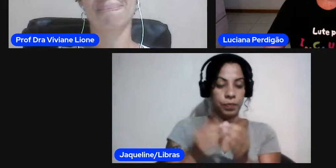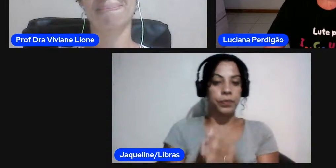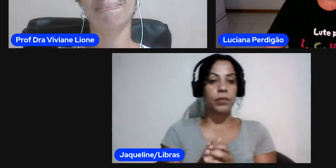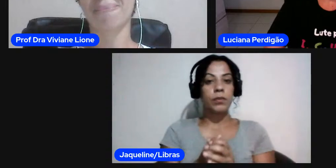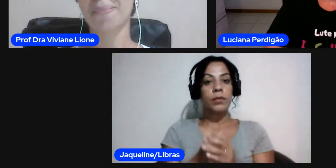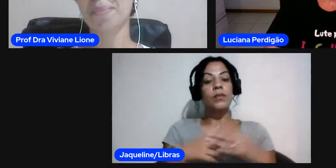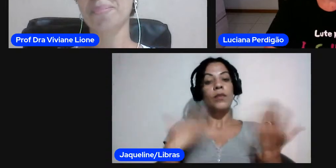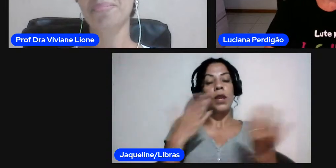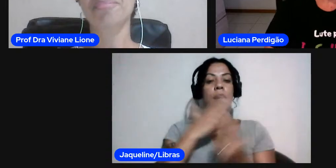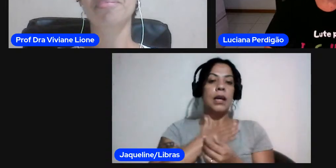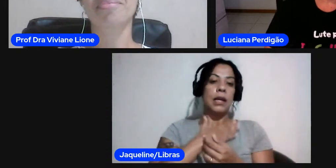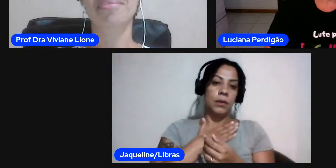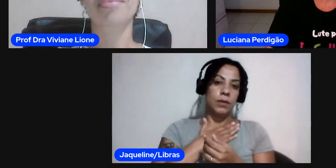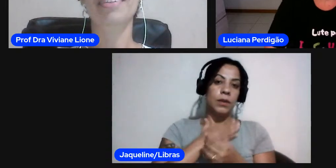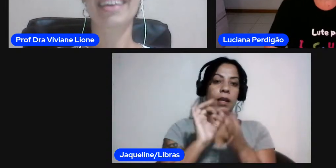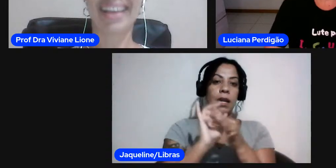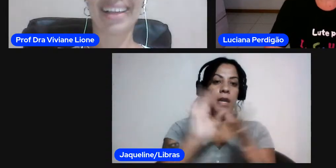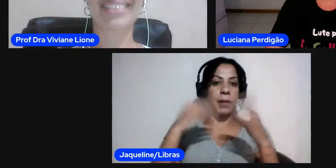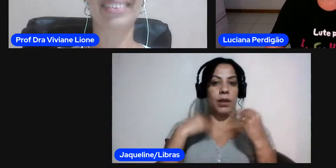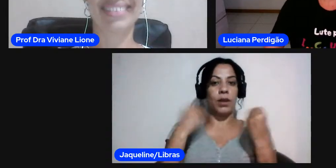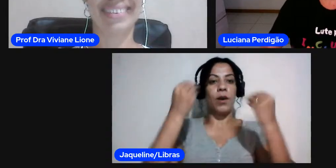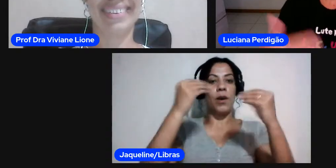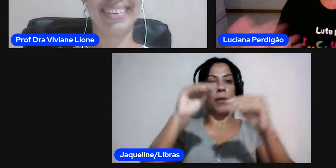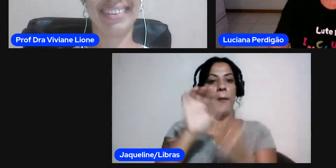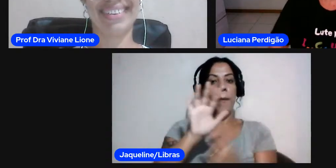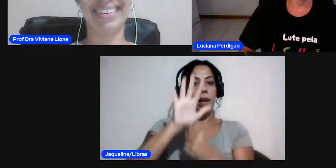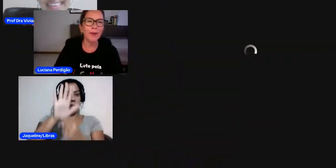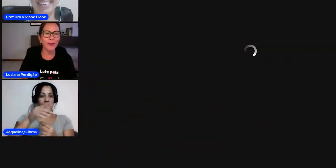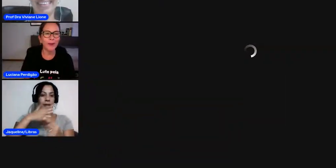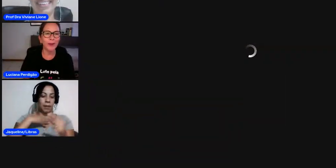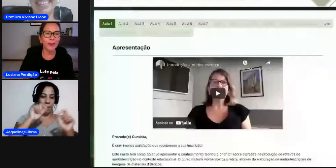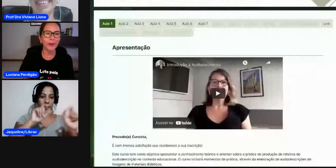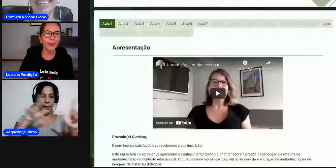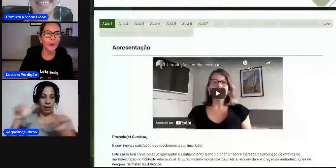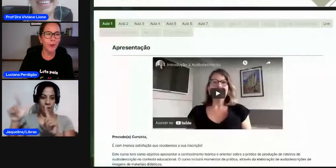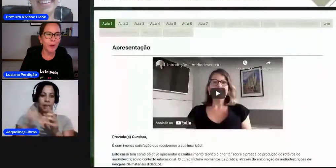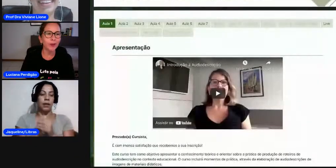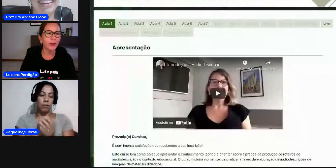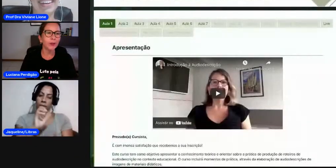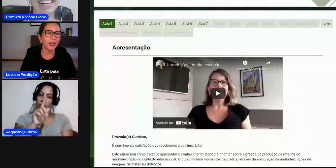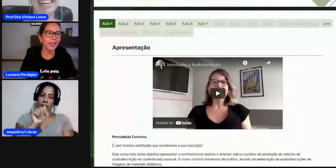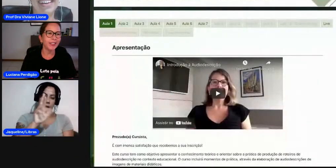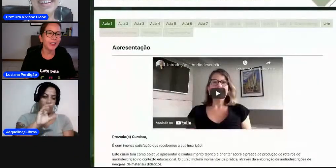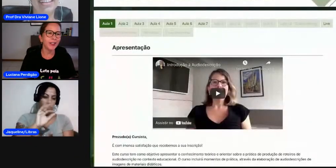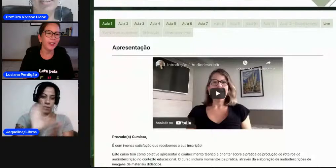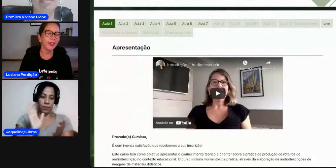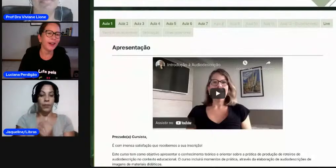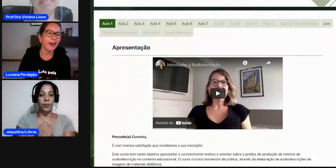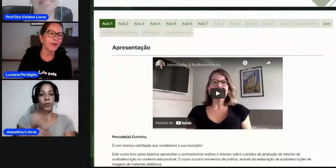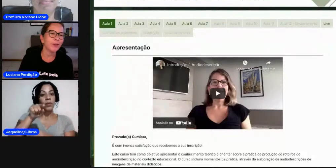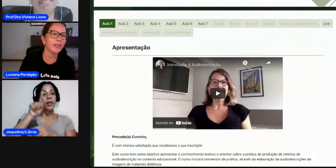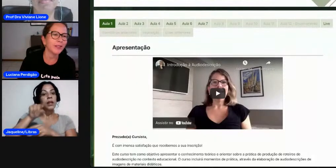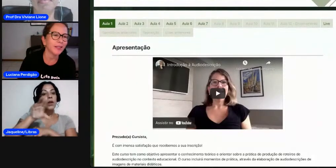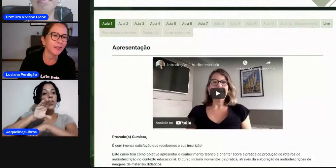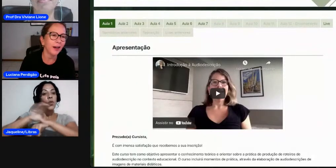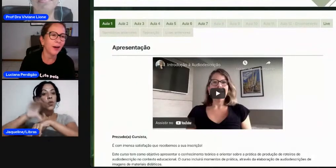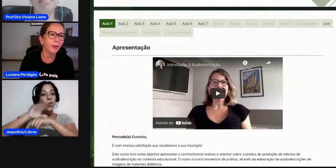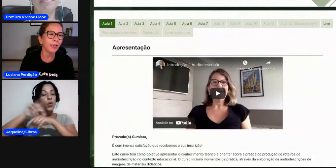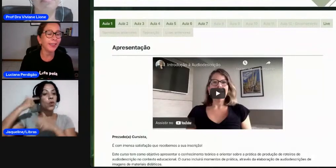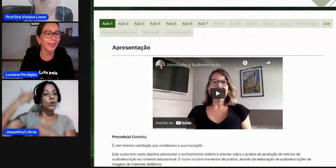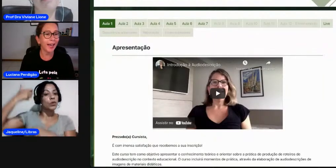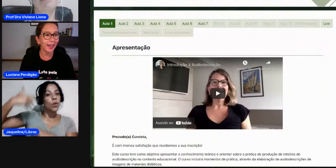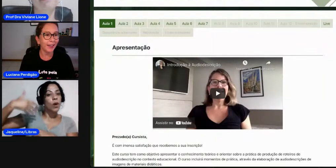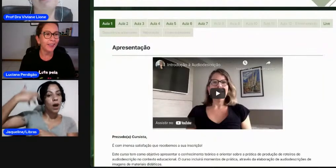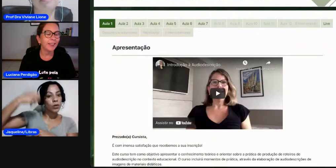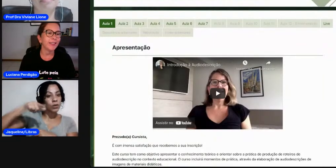de compartilhar a minha tela. E claro. O curso, né, de audiodescrição